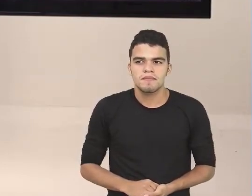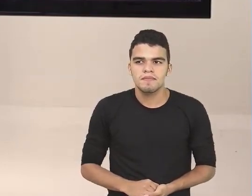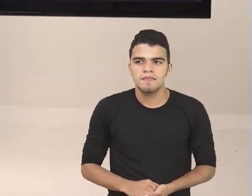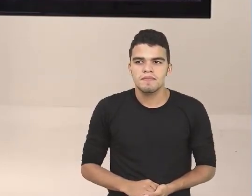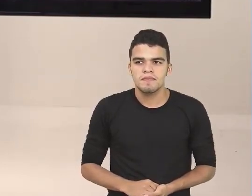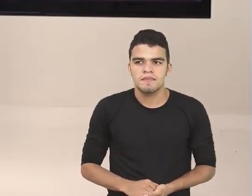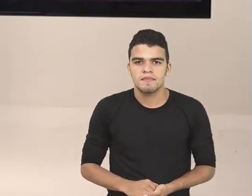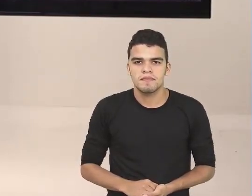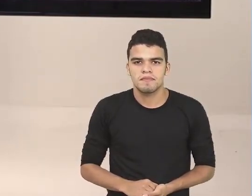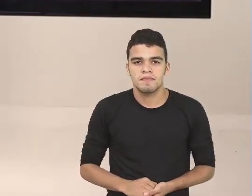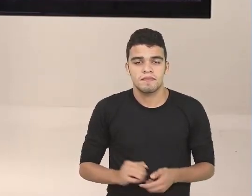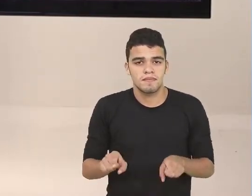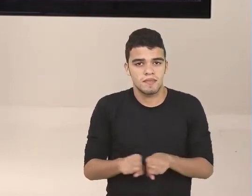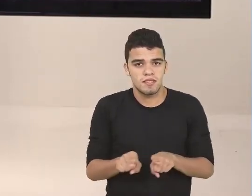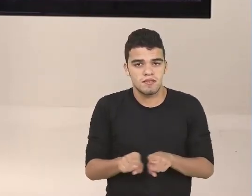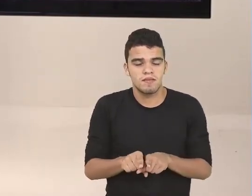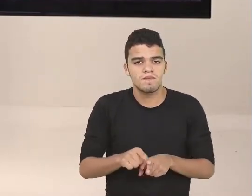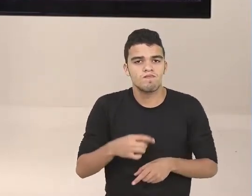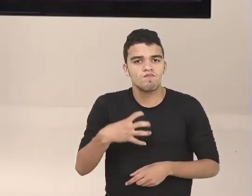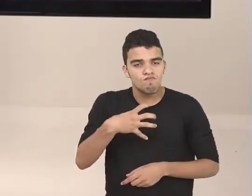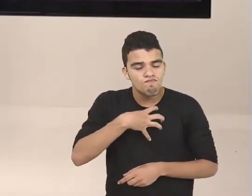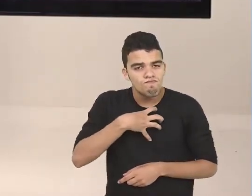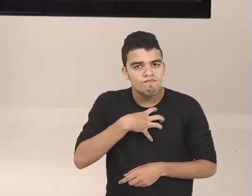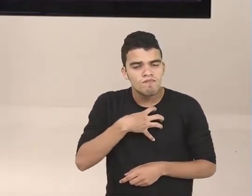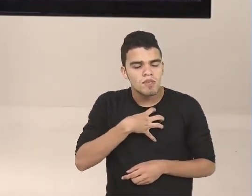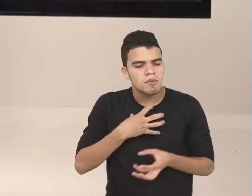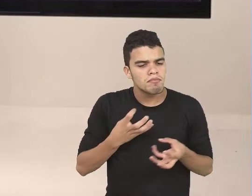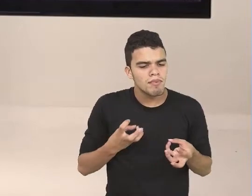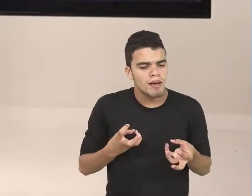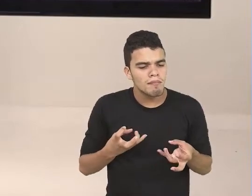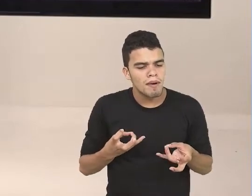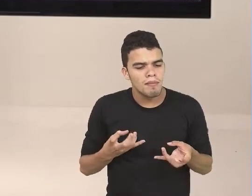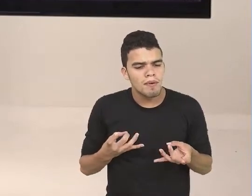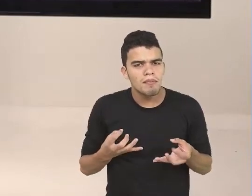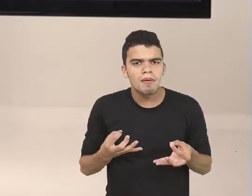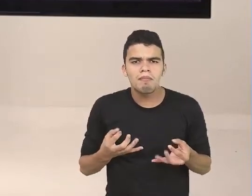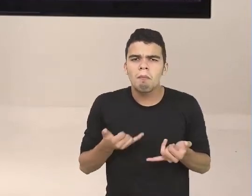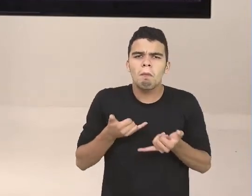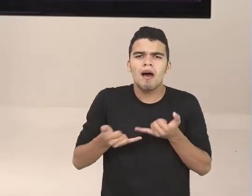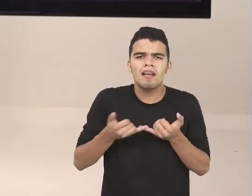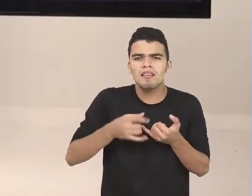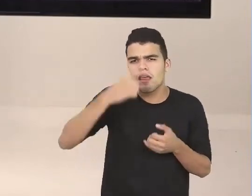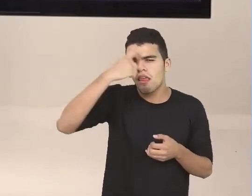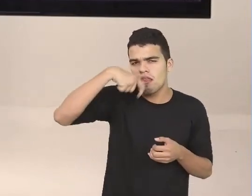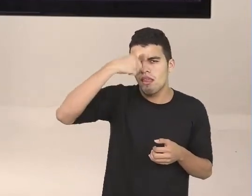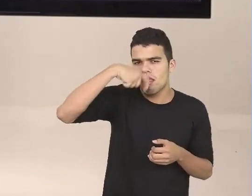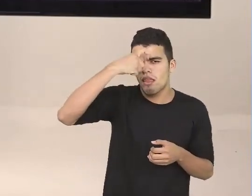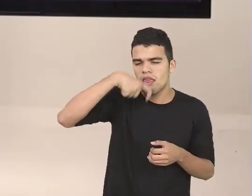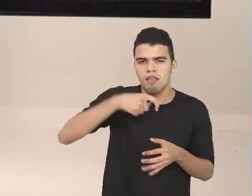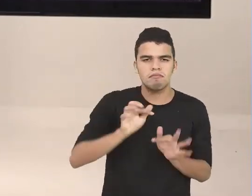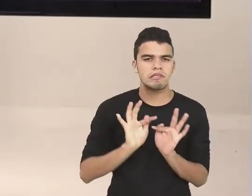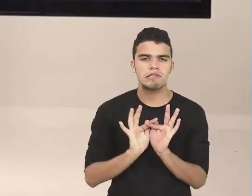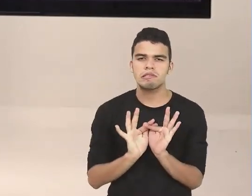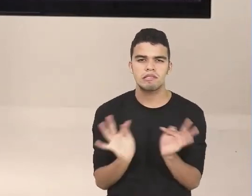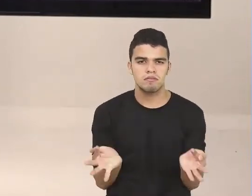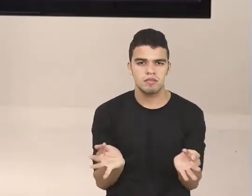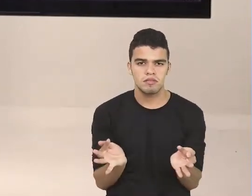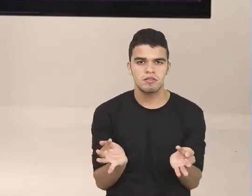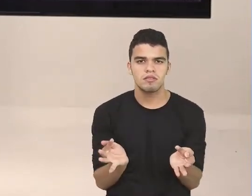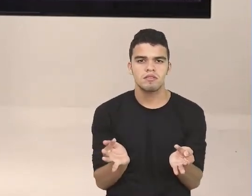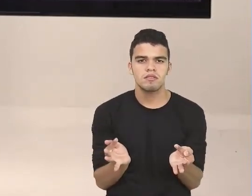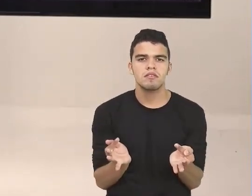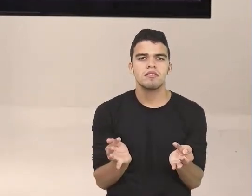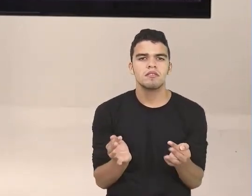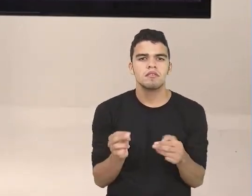Os sintomas basicamente são bem parecidos com o de uma gripe comum. Por isso que ela passou tão